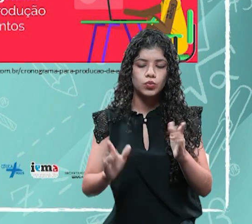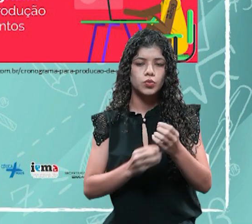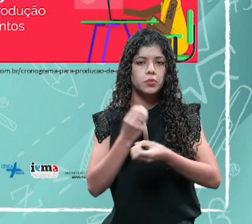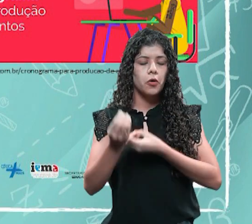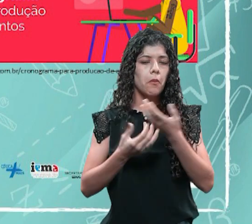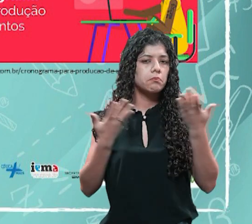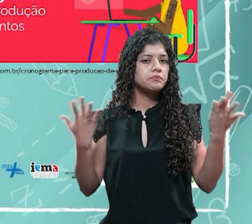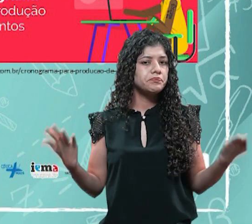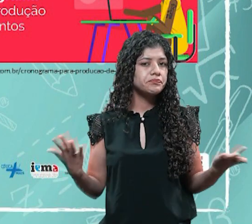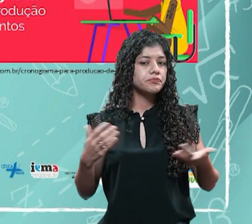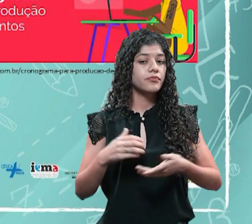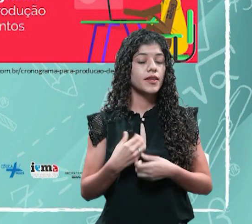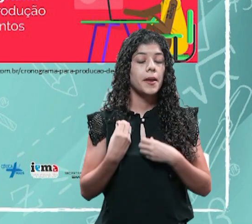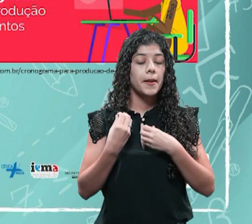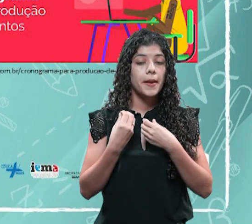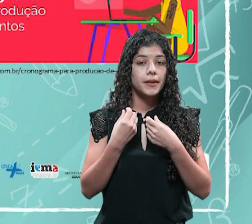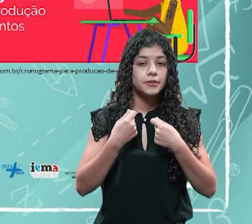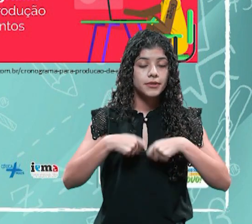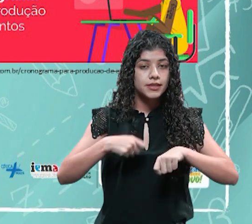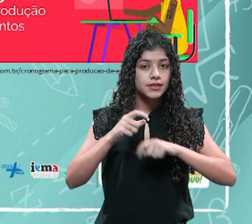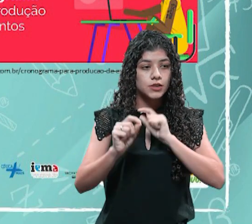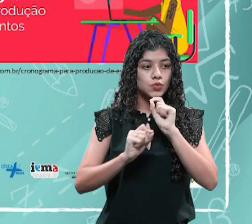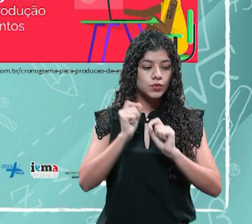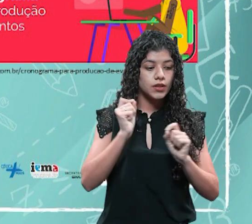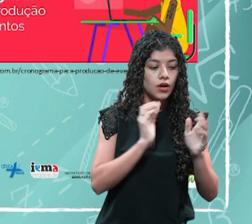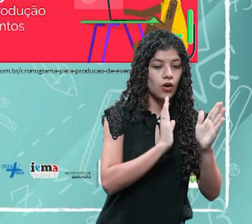cronograma, né? A gente tem que tentar distribuir